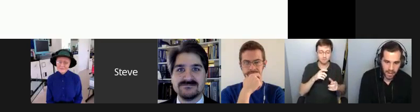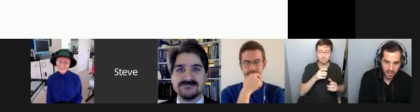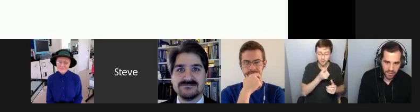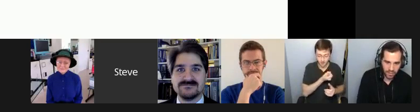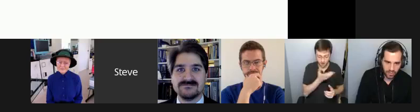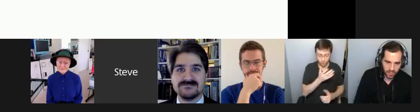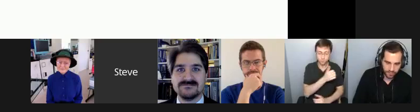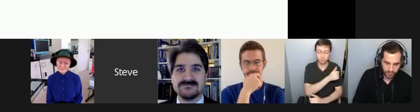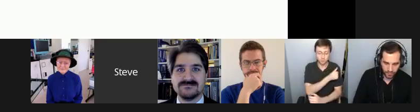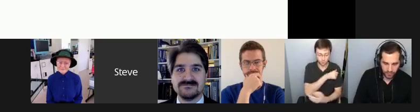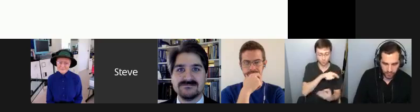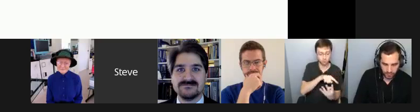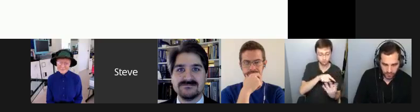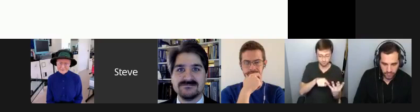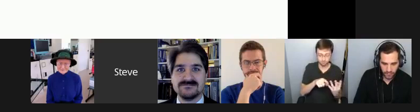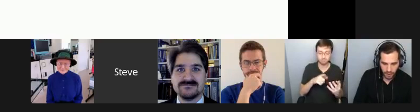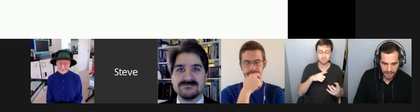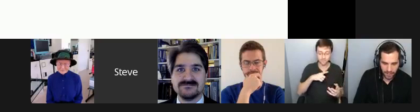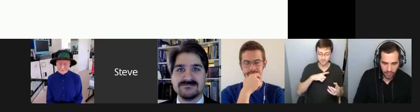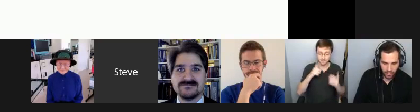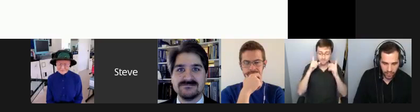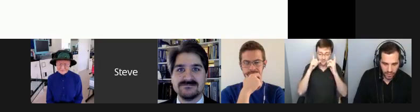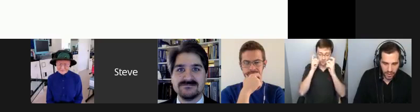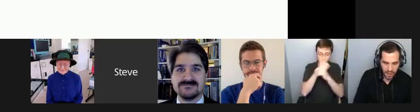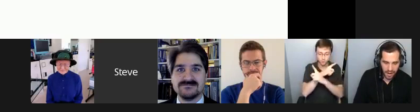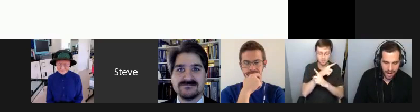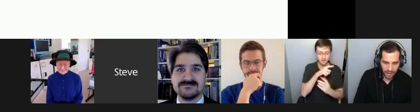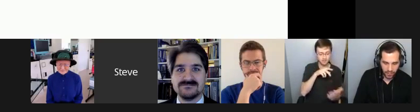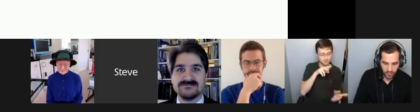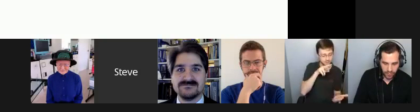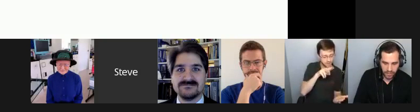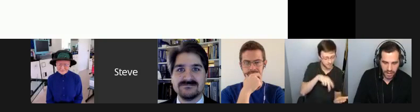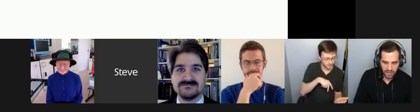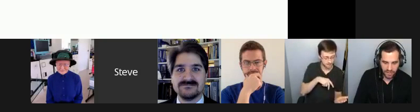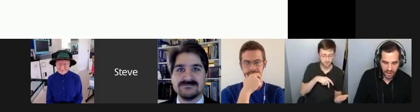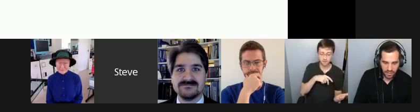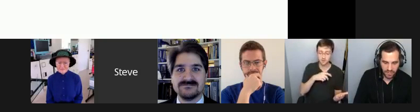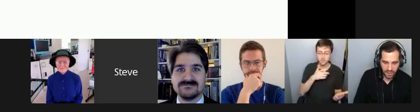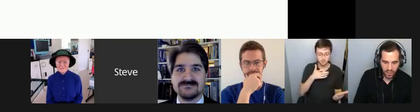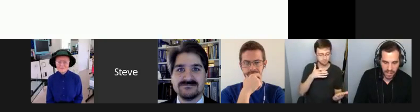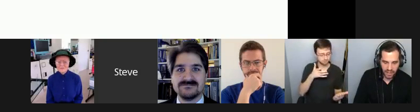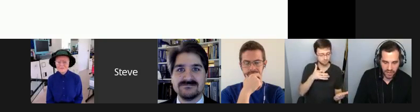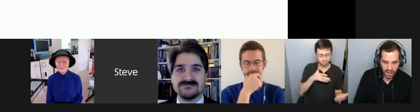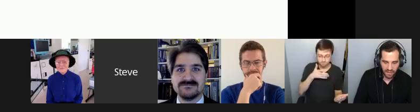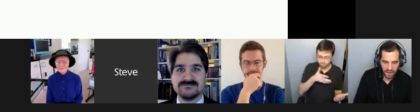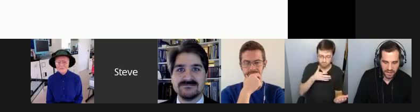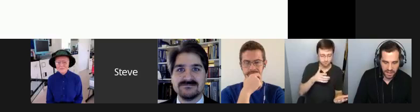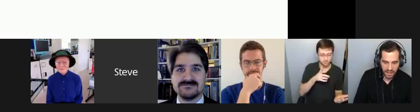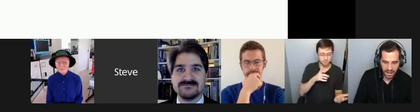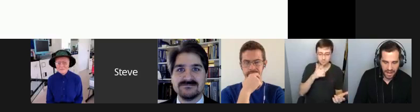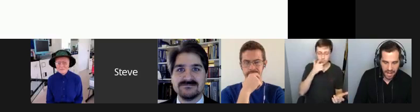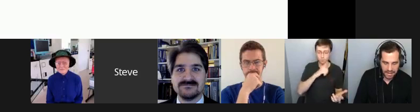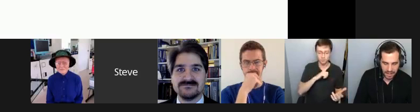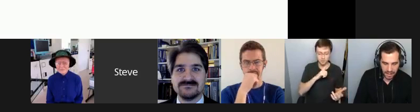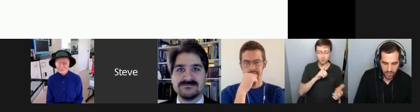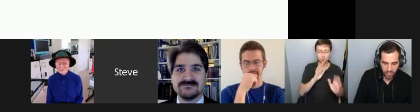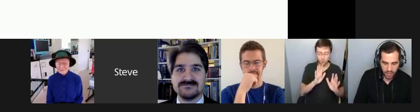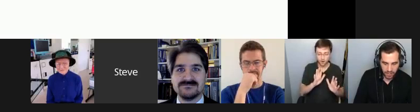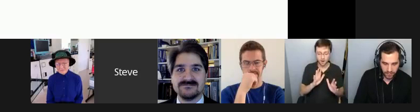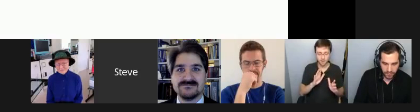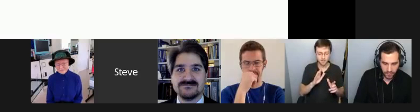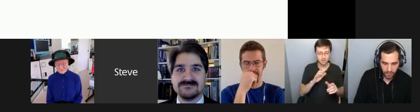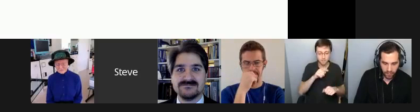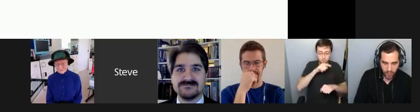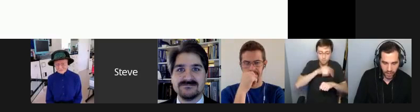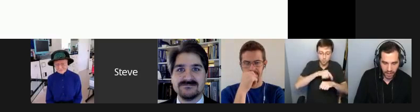né, o primeiro estudo. Mas alguns alunos, eles tiveram dificuldade em fazer essa